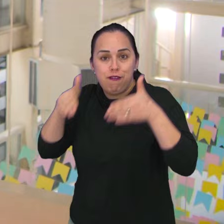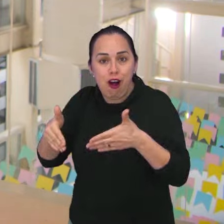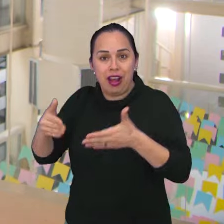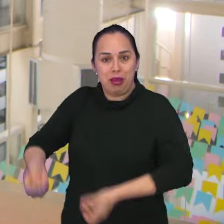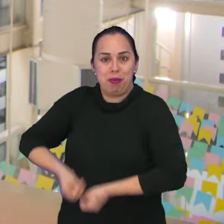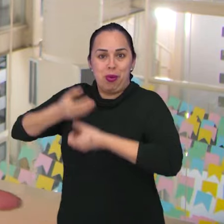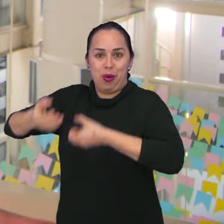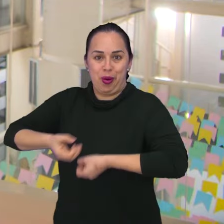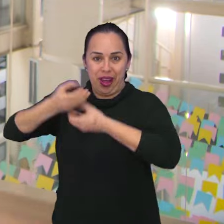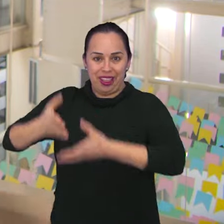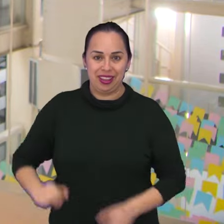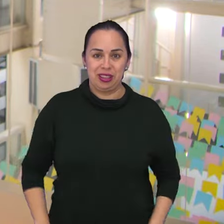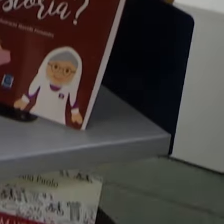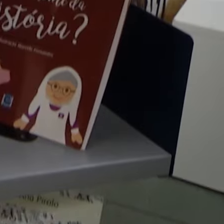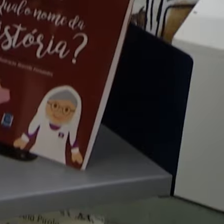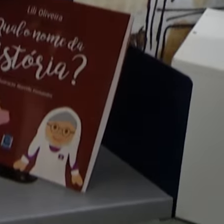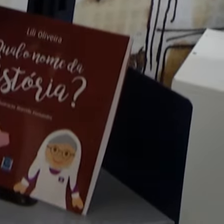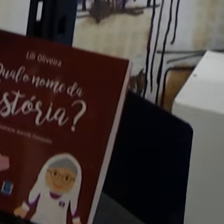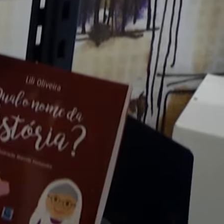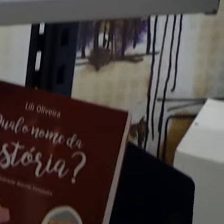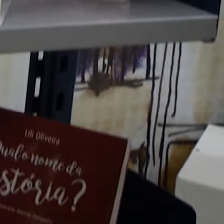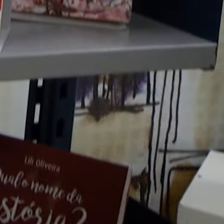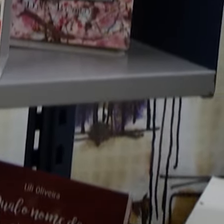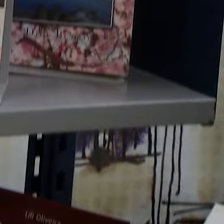no poeta joseense.